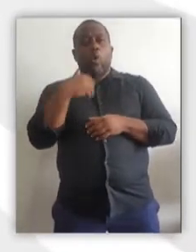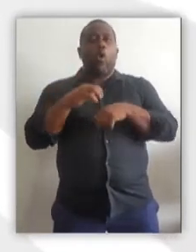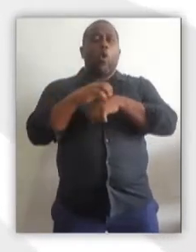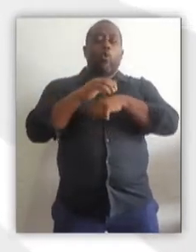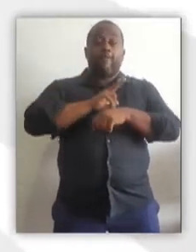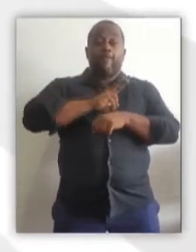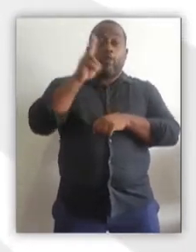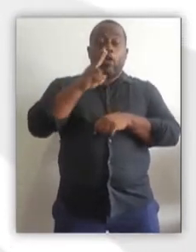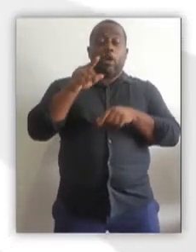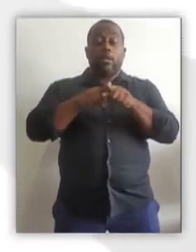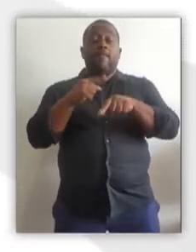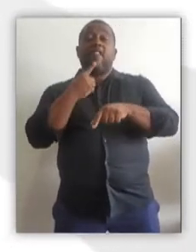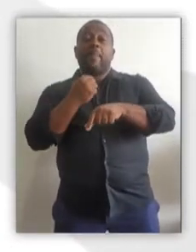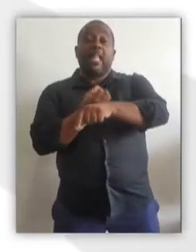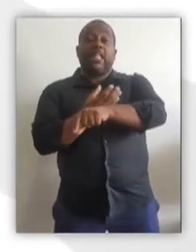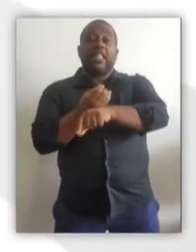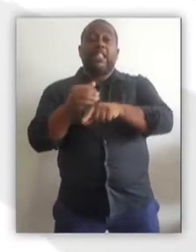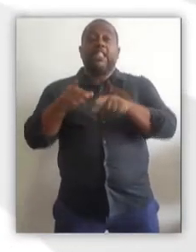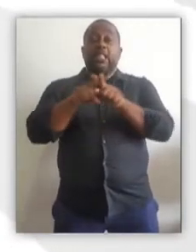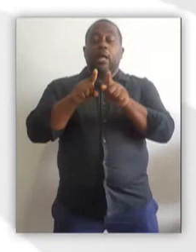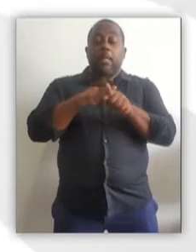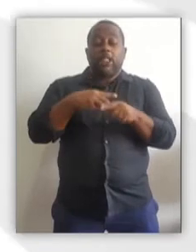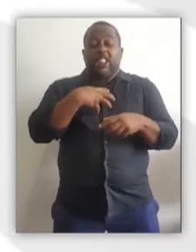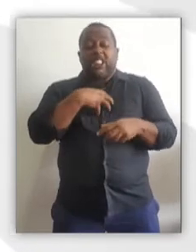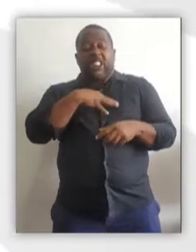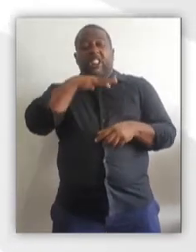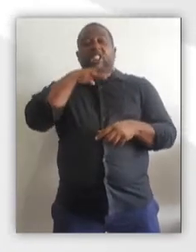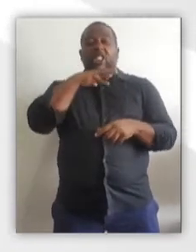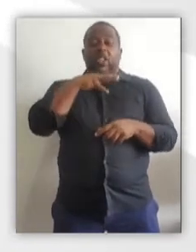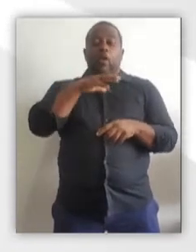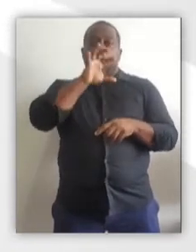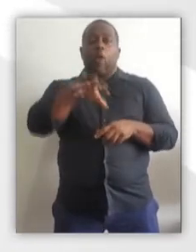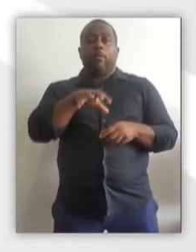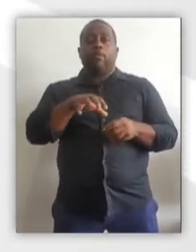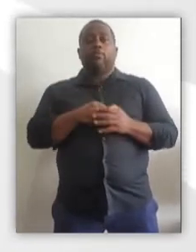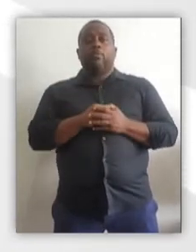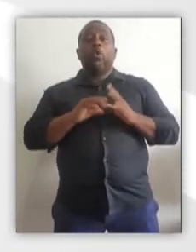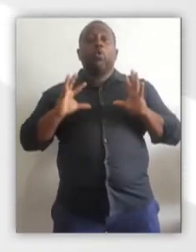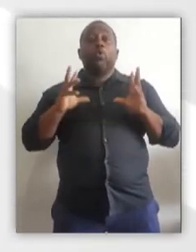articulações, dor atrás dos olhos, coceira forte, manchas vermelhas,